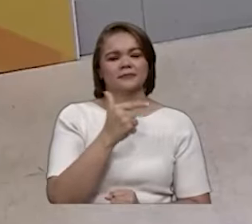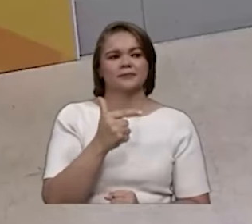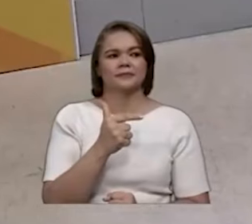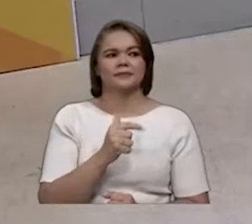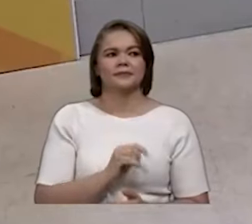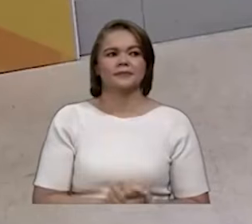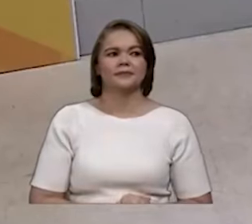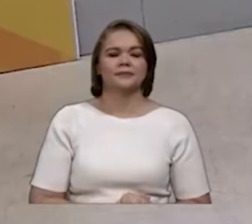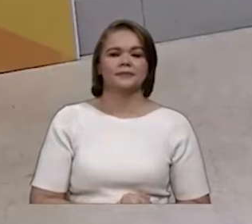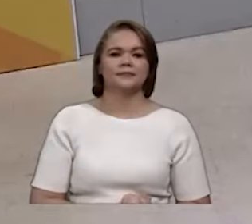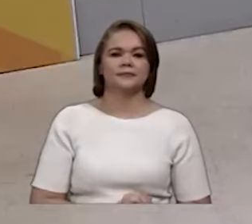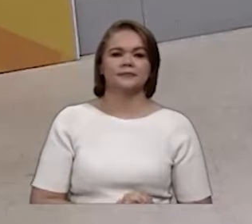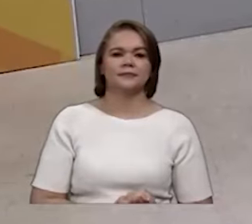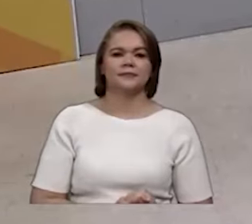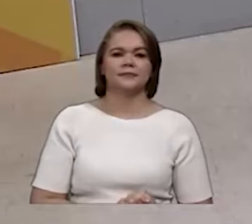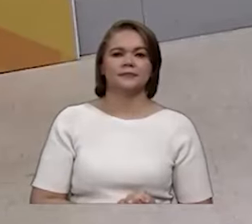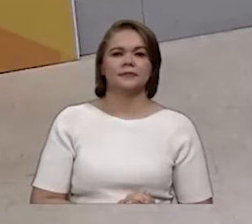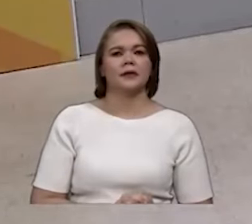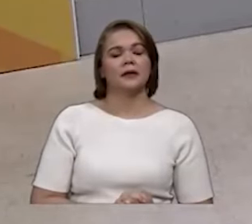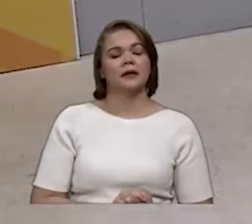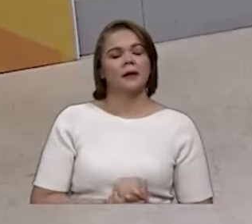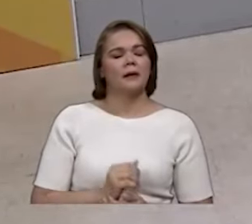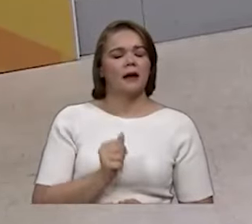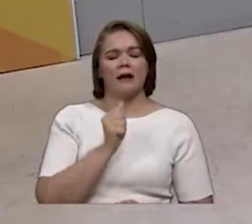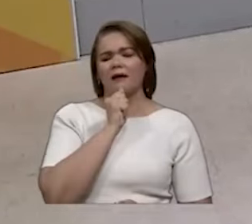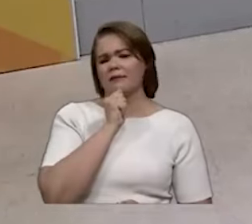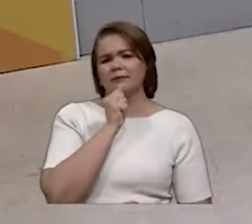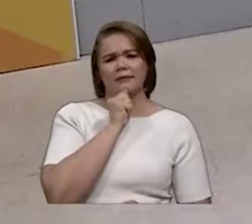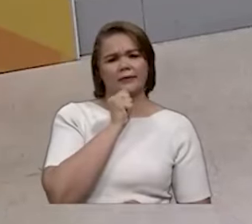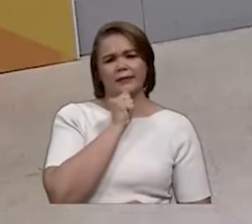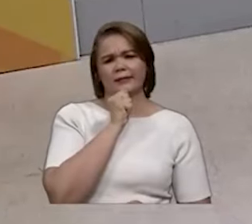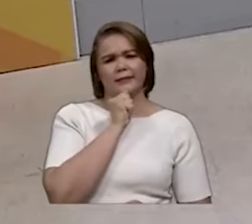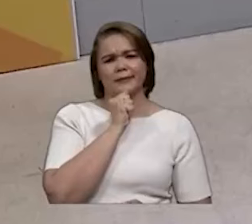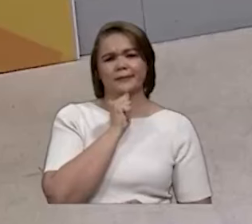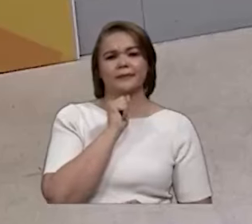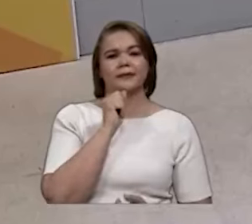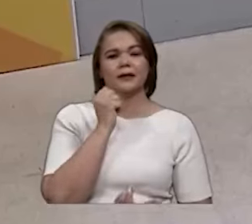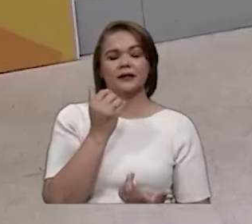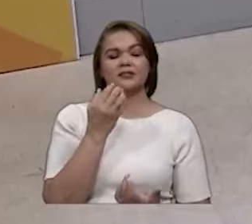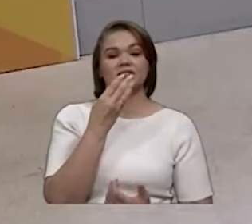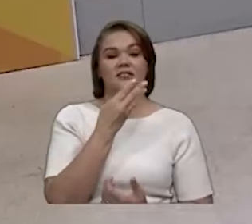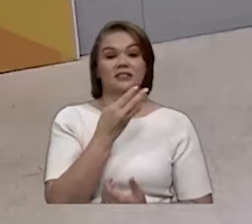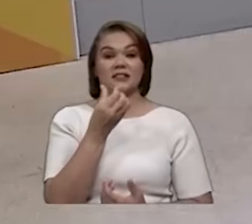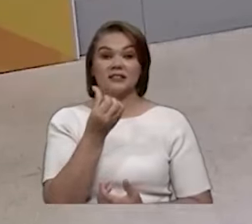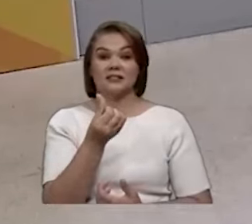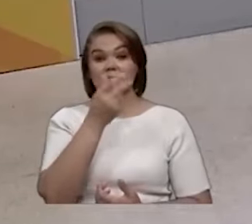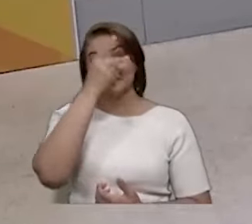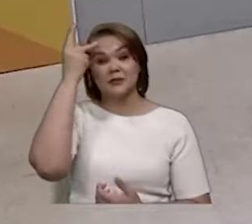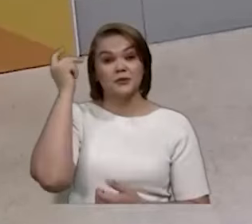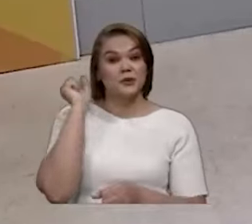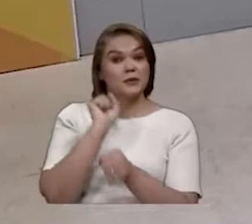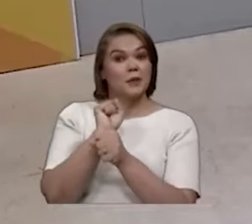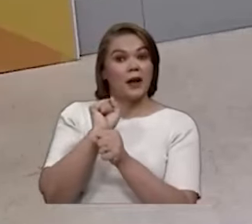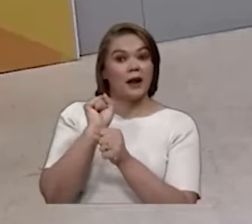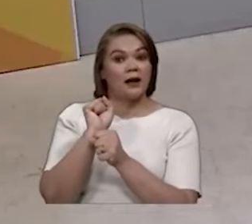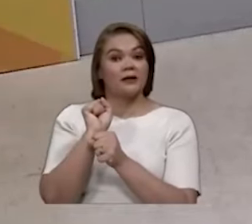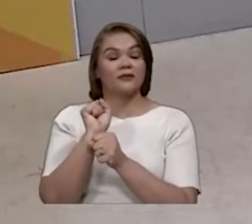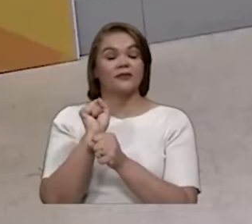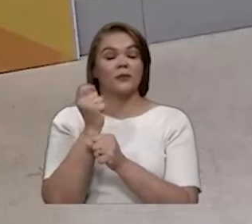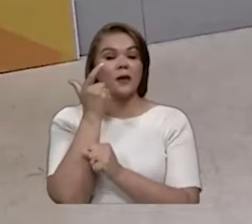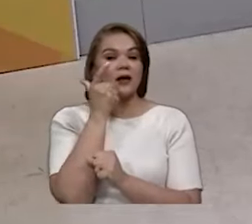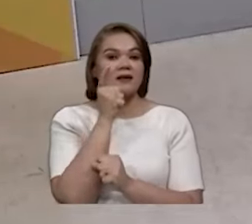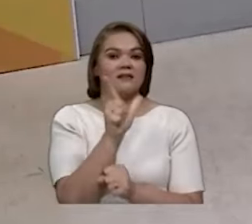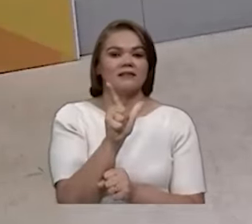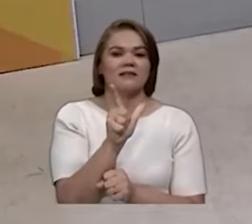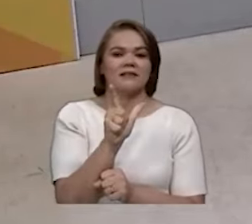22. Poderia, mas não foi. Que isso. 36 títulos na espera da bolinha decisiva, o prêmio